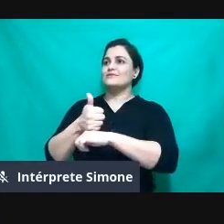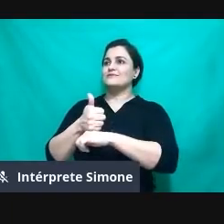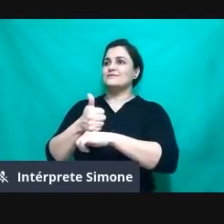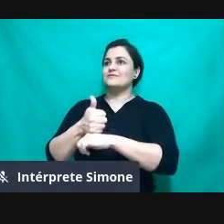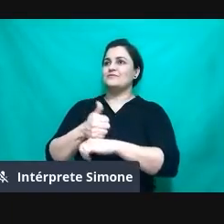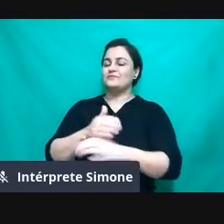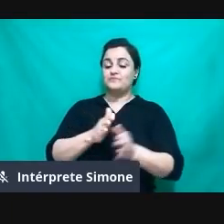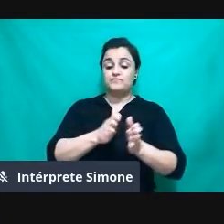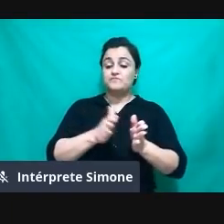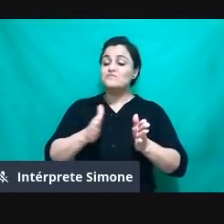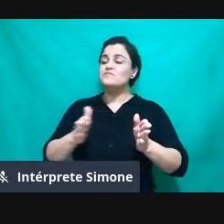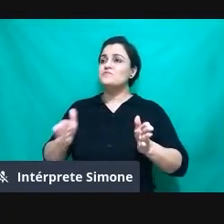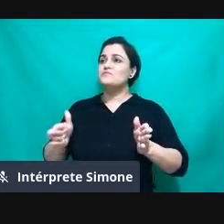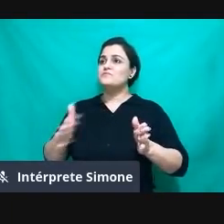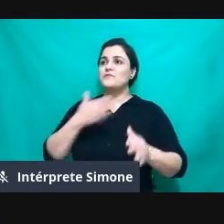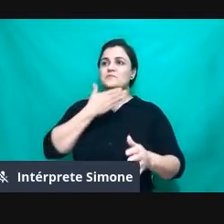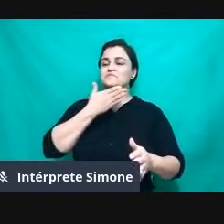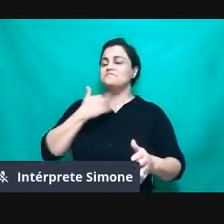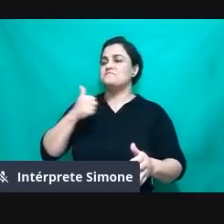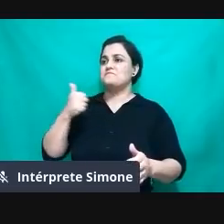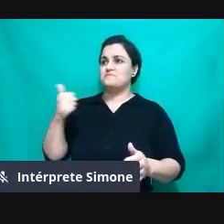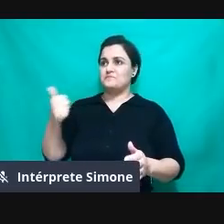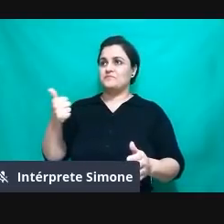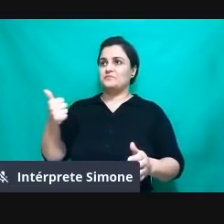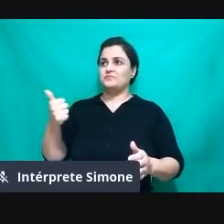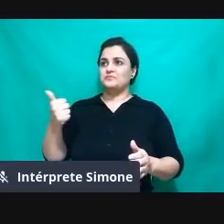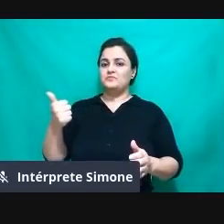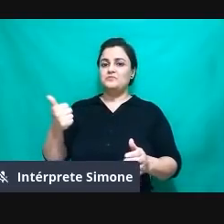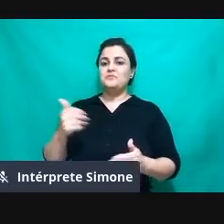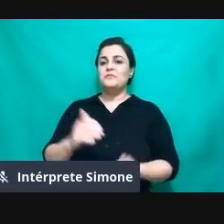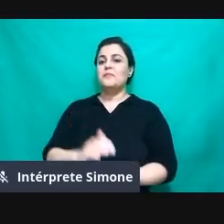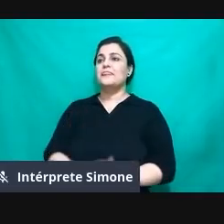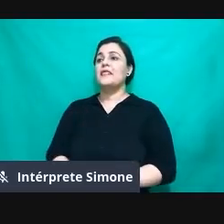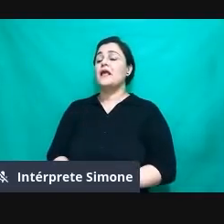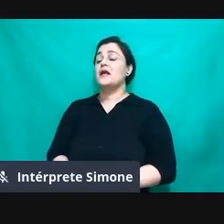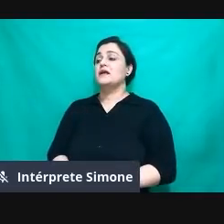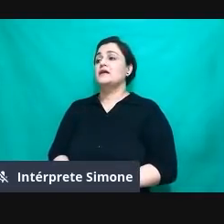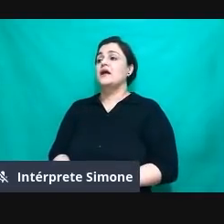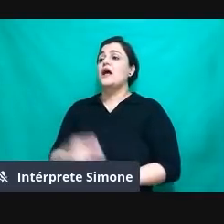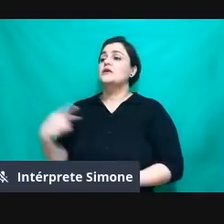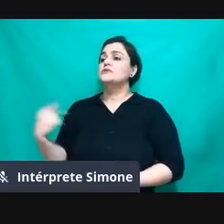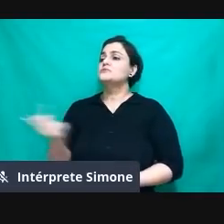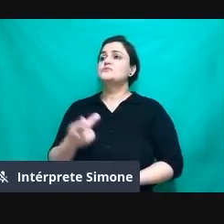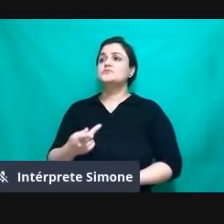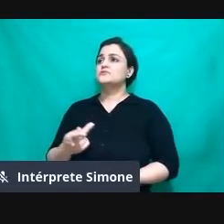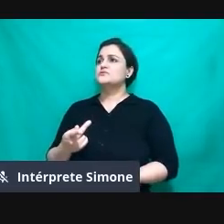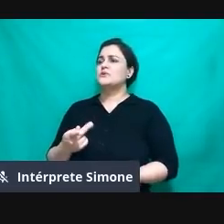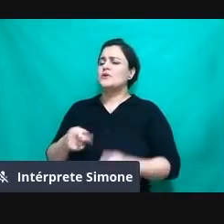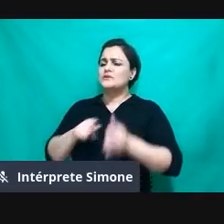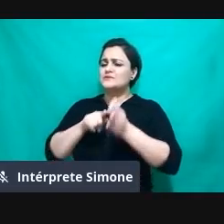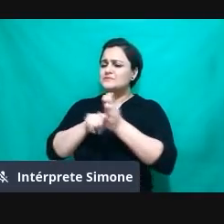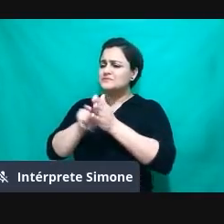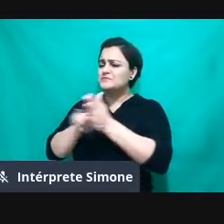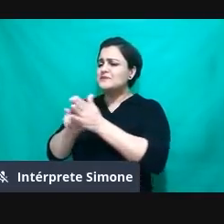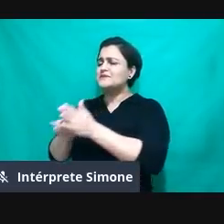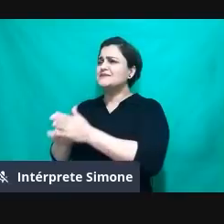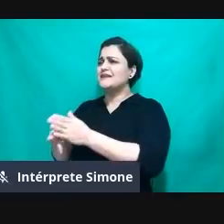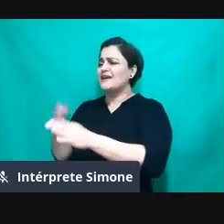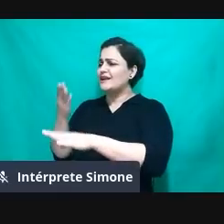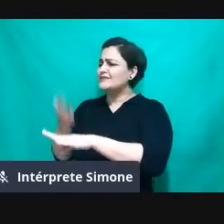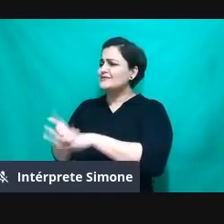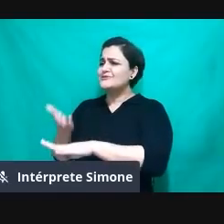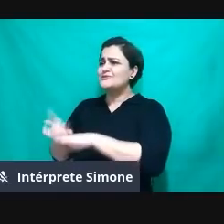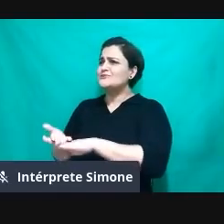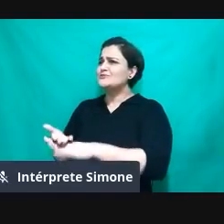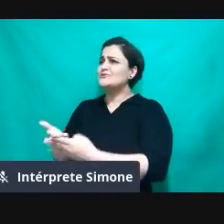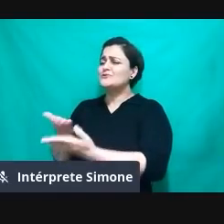Nós tivemos, primeiro, os professores estudaram a BNCC, nós também na CEMED estudamos a